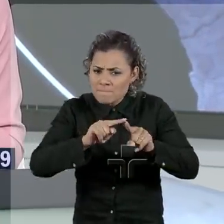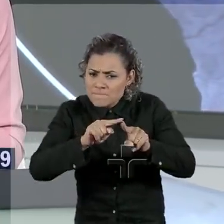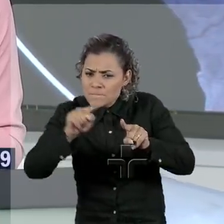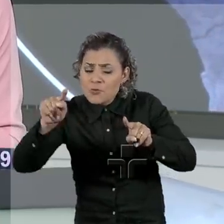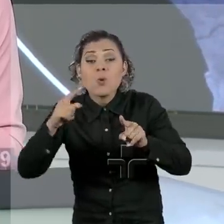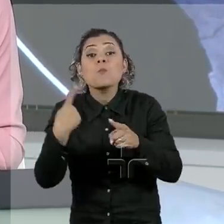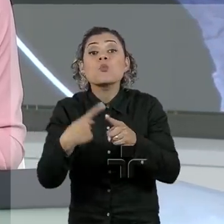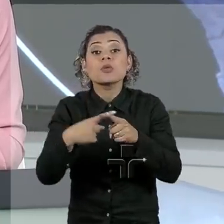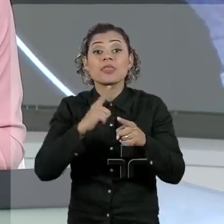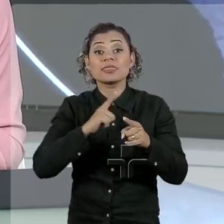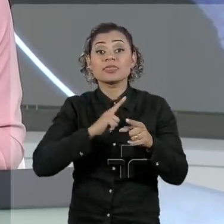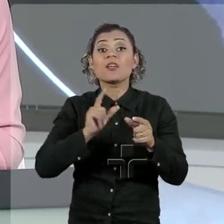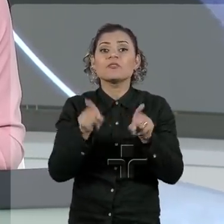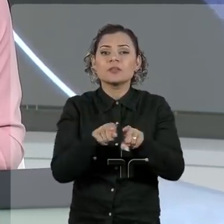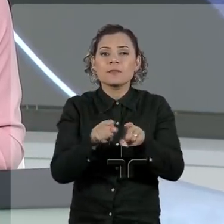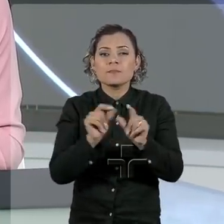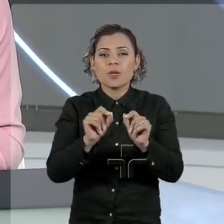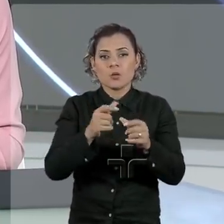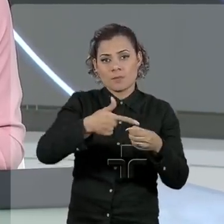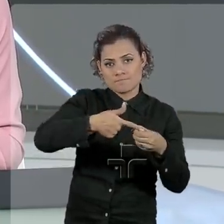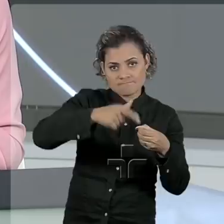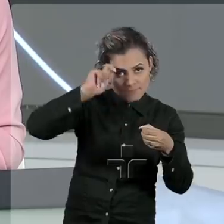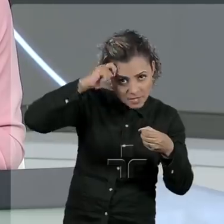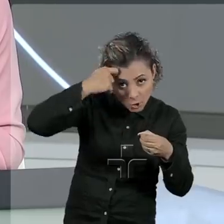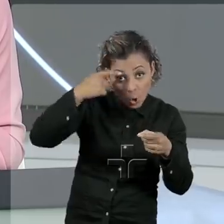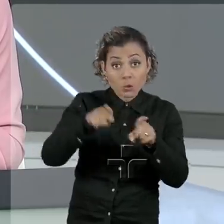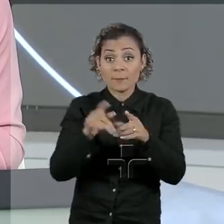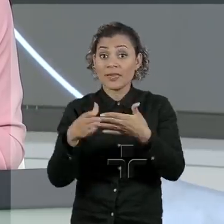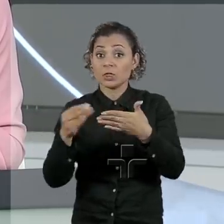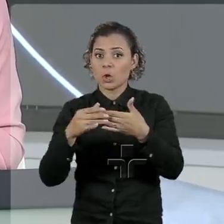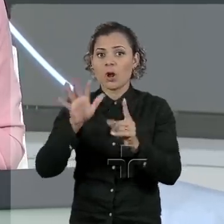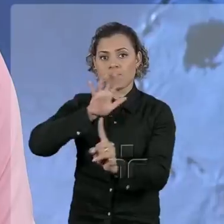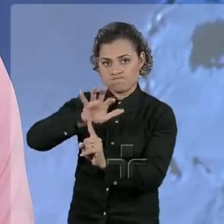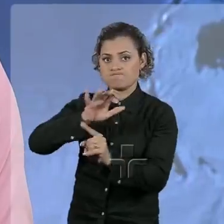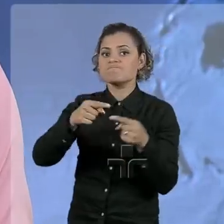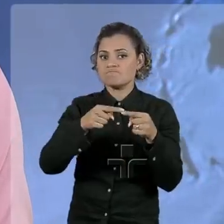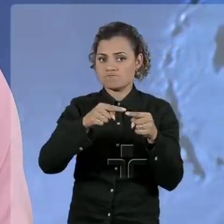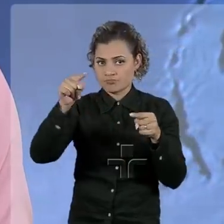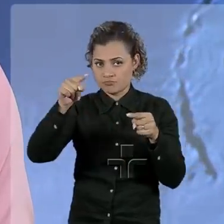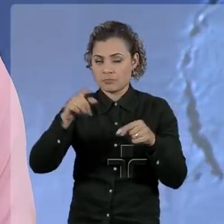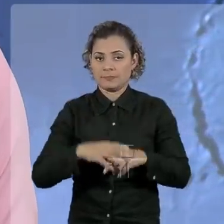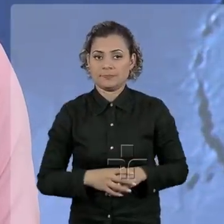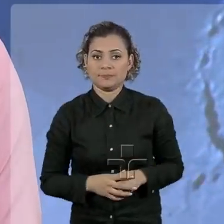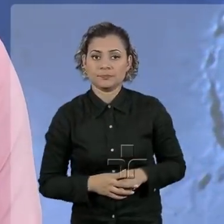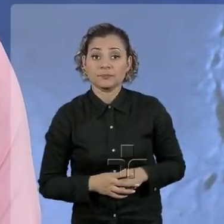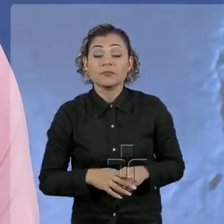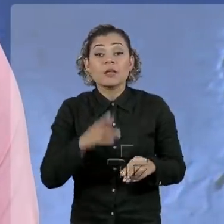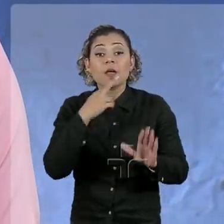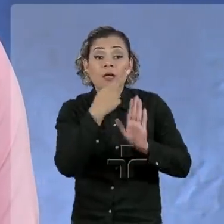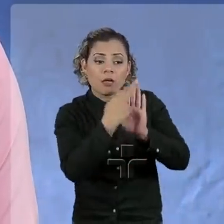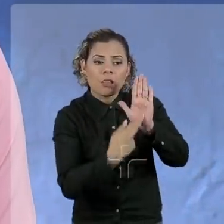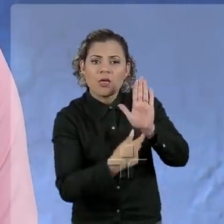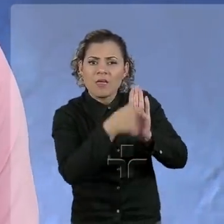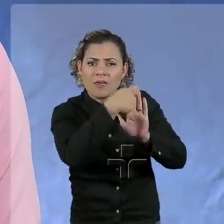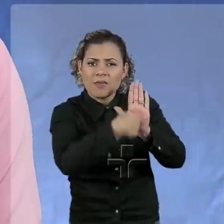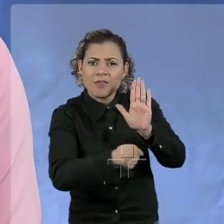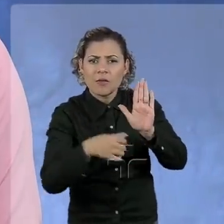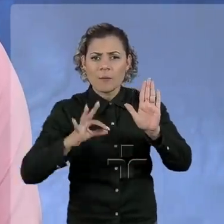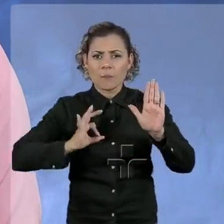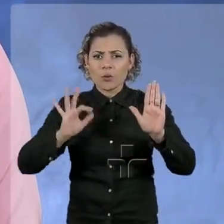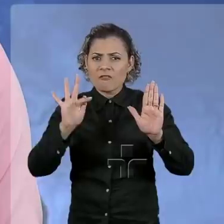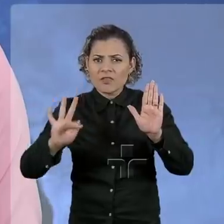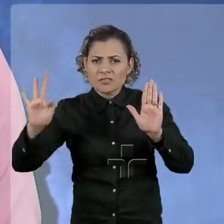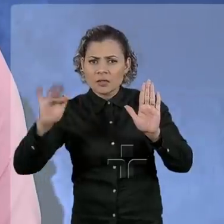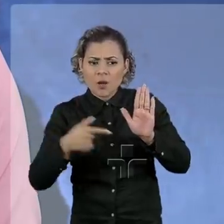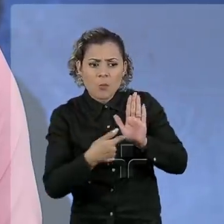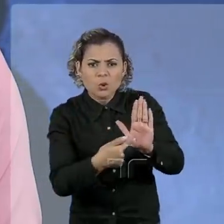do crescimento das operações com petróleo e a alta do dólar. Um relatório da Polícia Federal apontou que